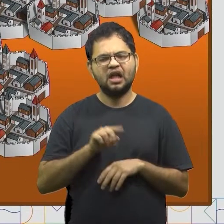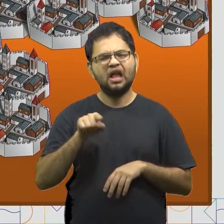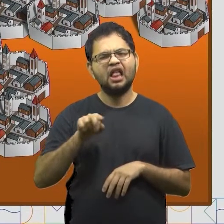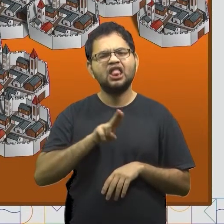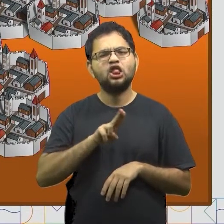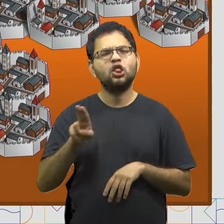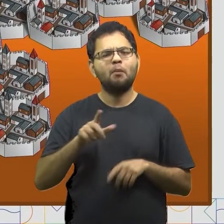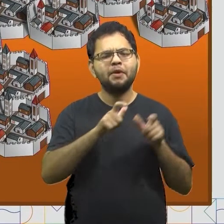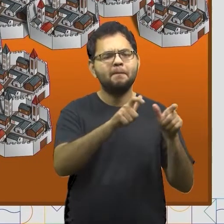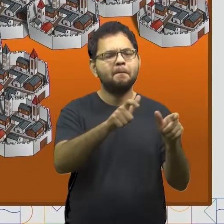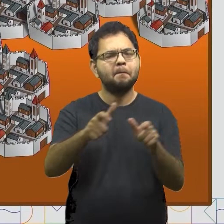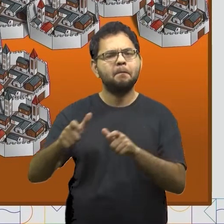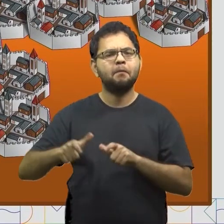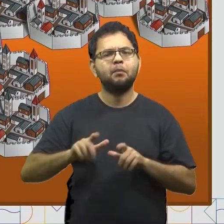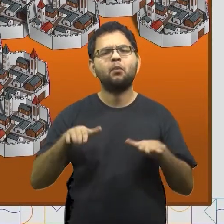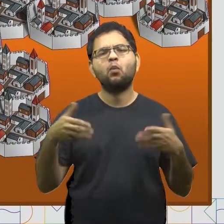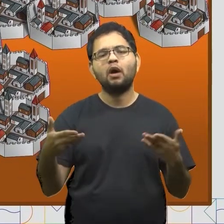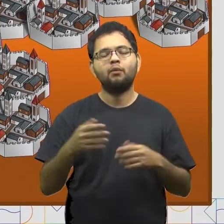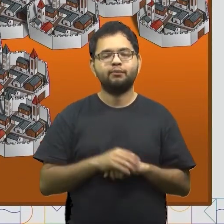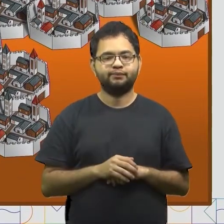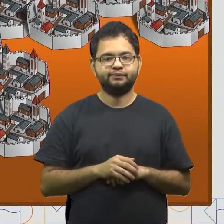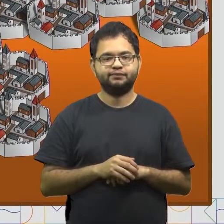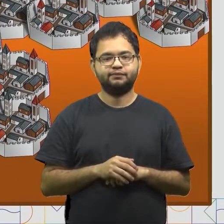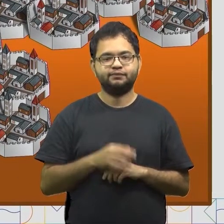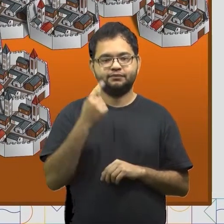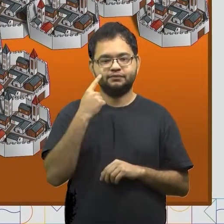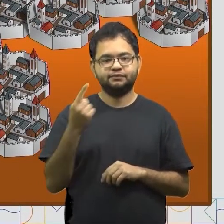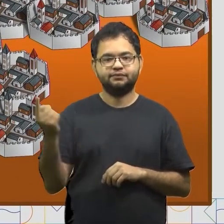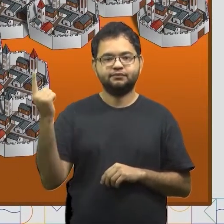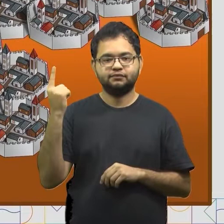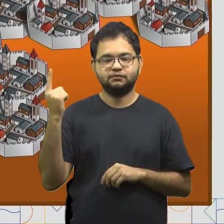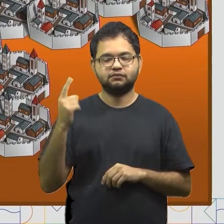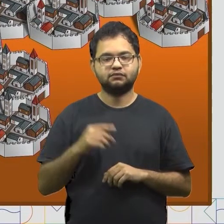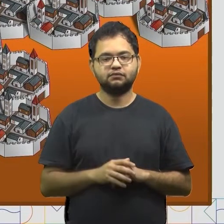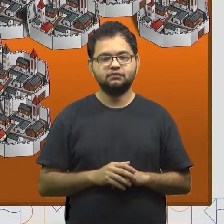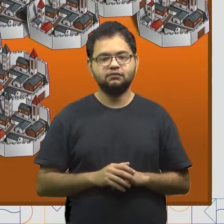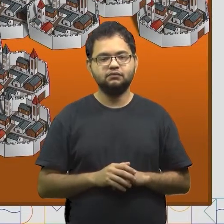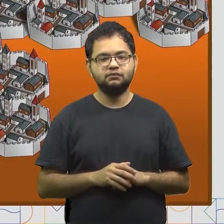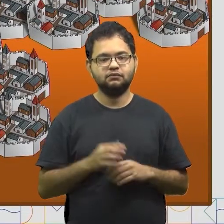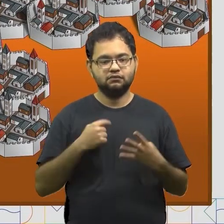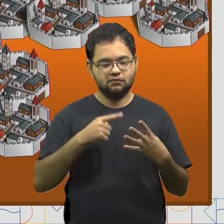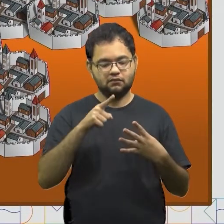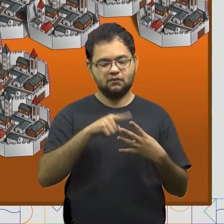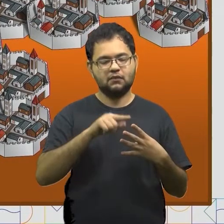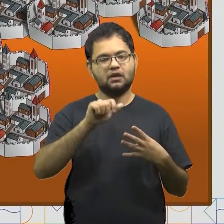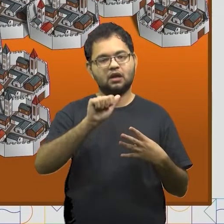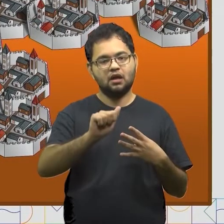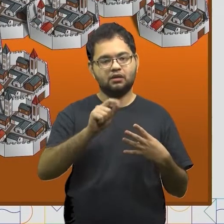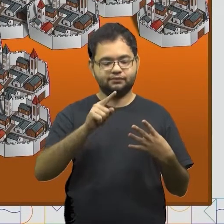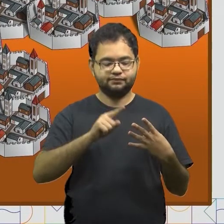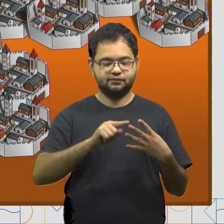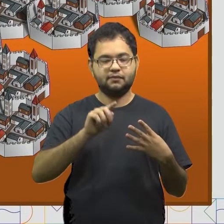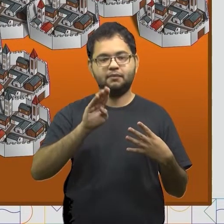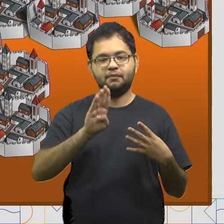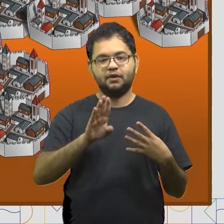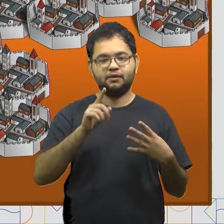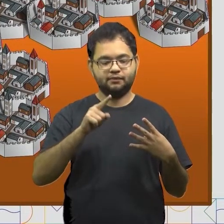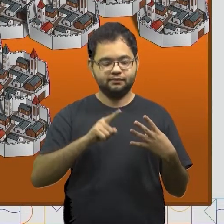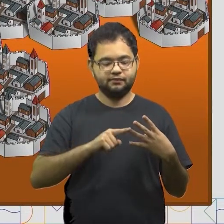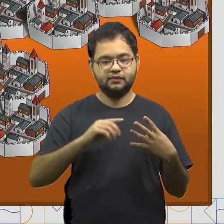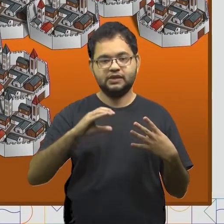chamados os esses locais alternativa a aldeias alternativa B